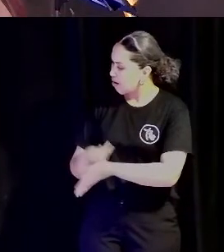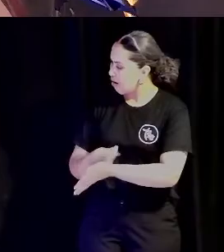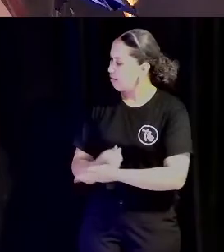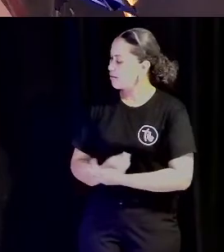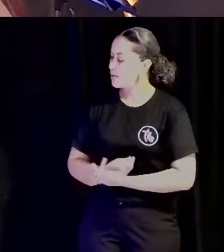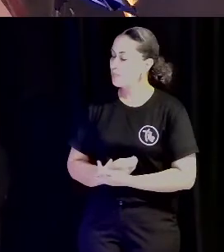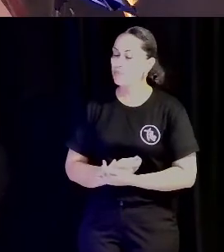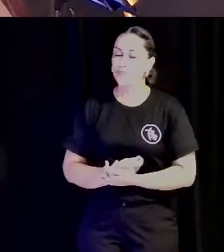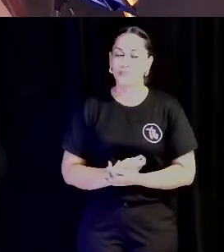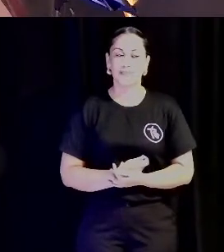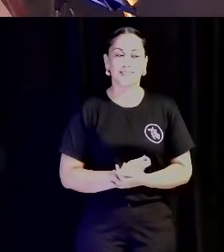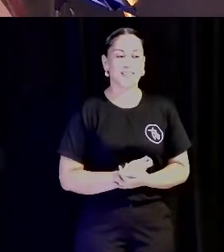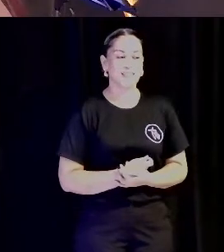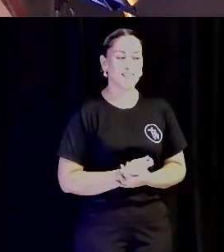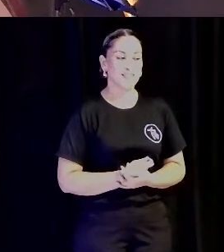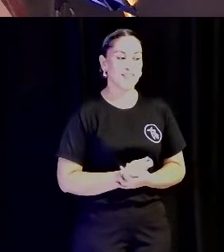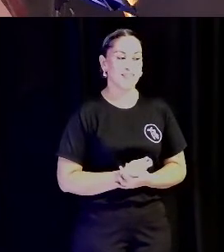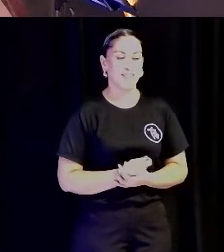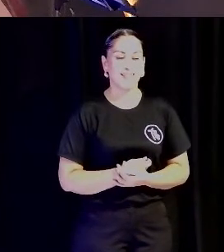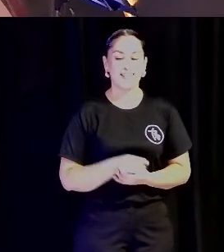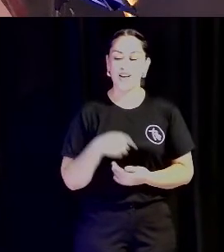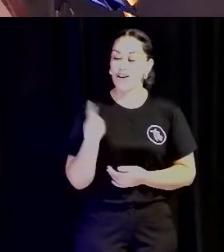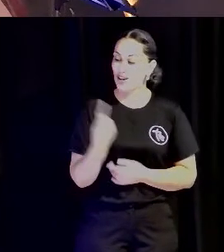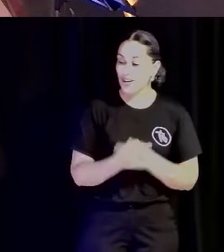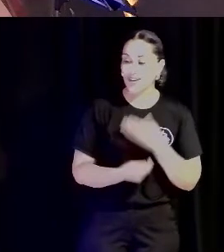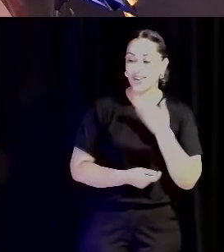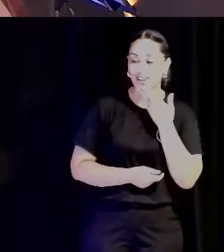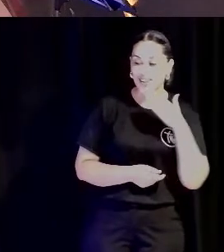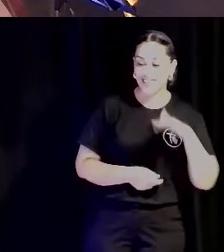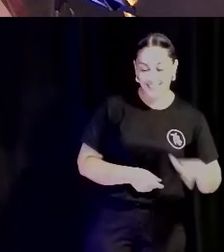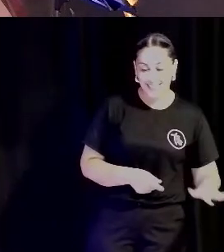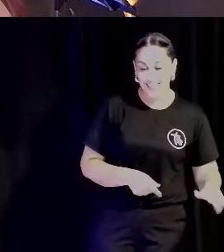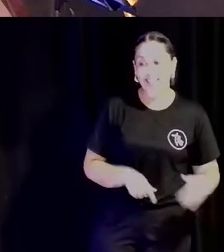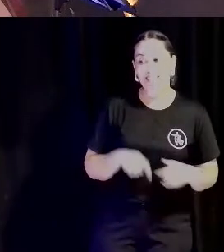E a gente lá atrás, é aqui.